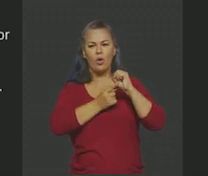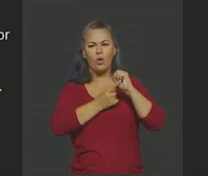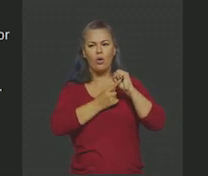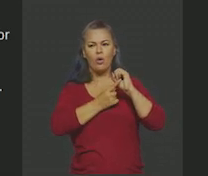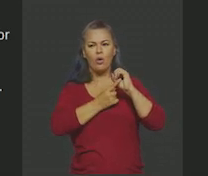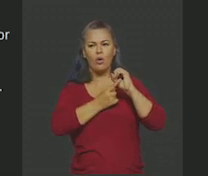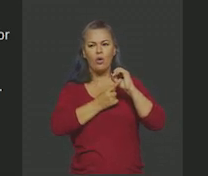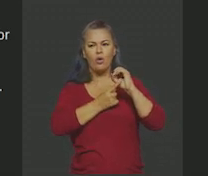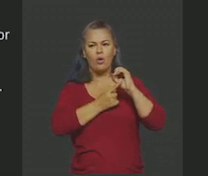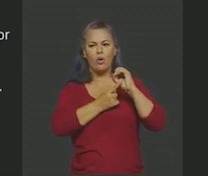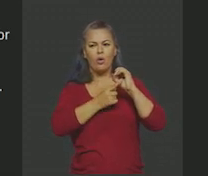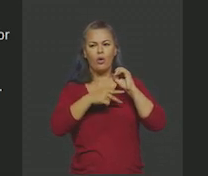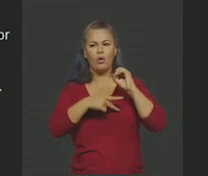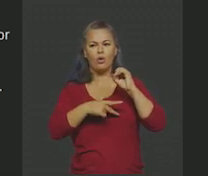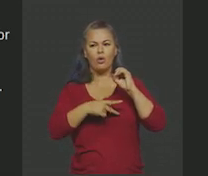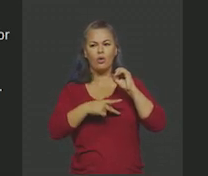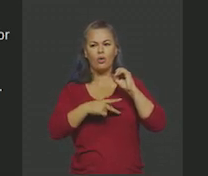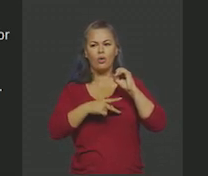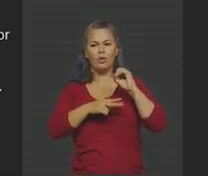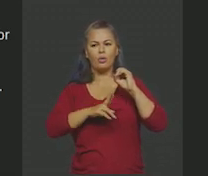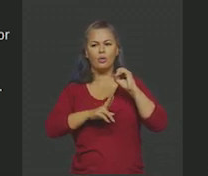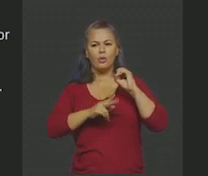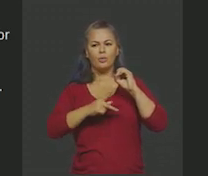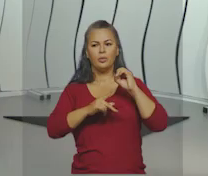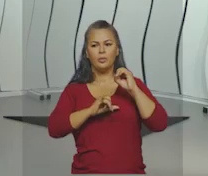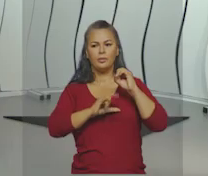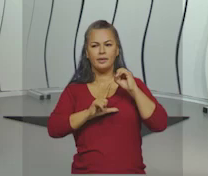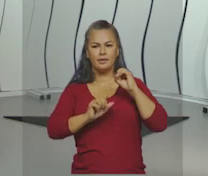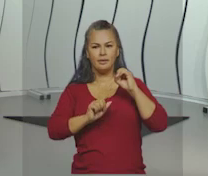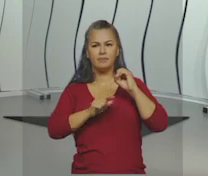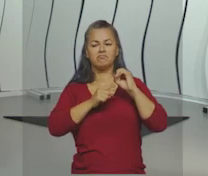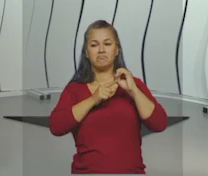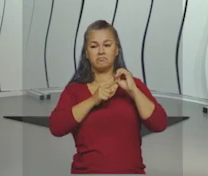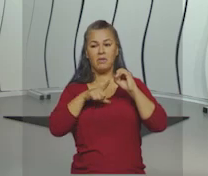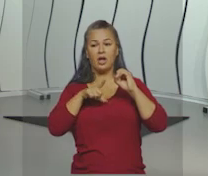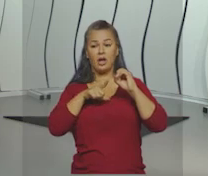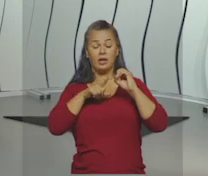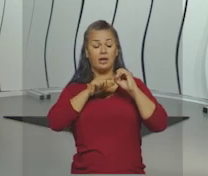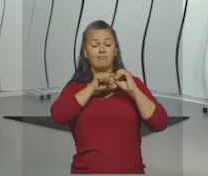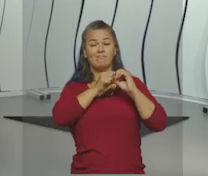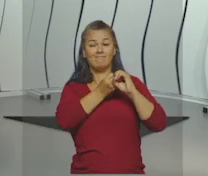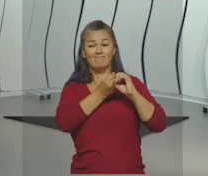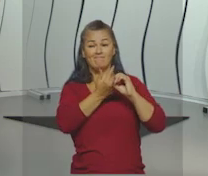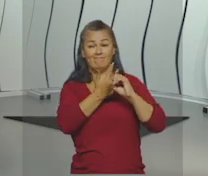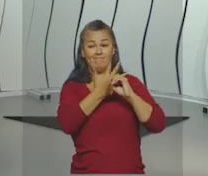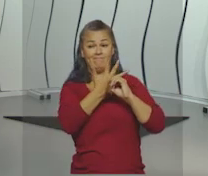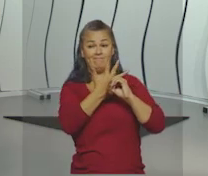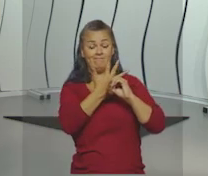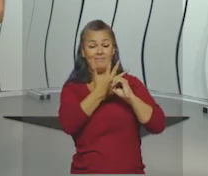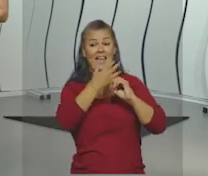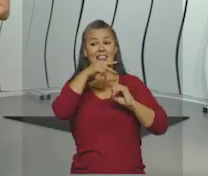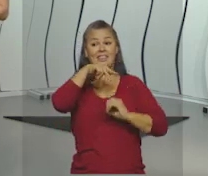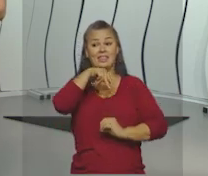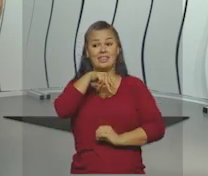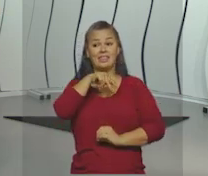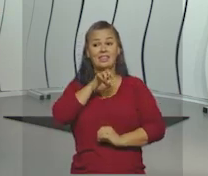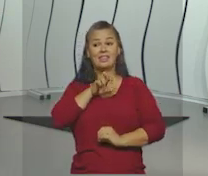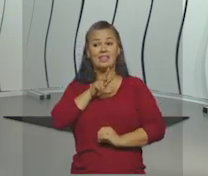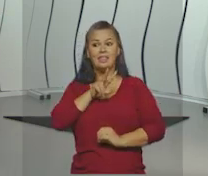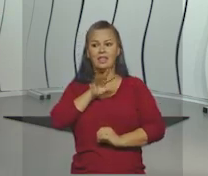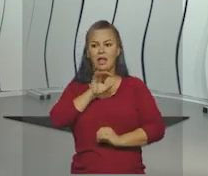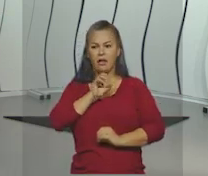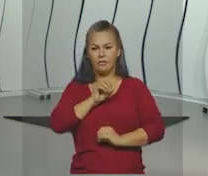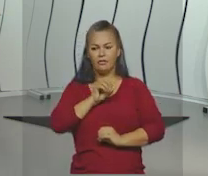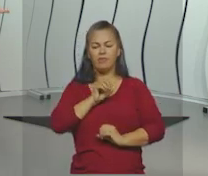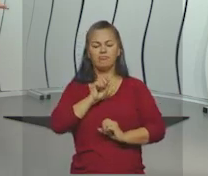bem irrigado, tá? O nervo óptico, para poder buscar aí as informações para o cérebro, tá?